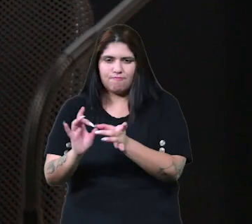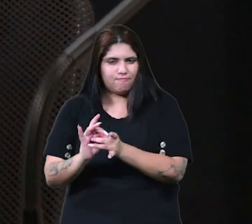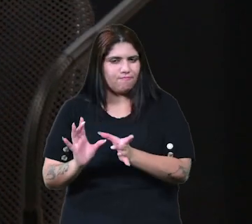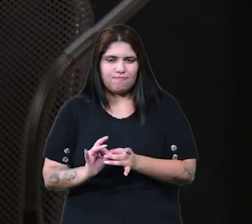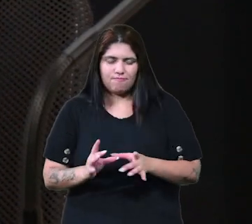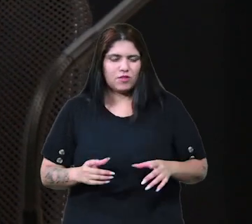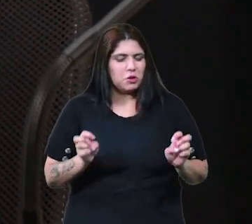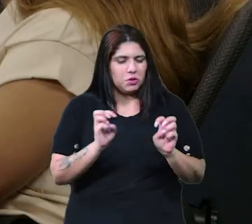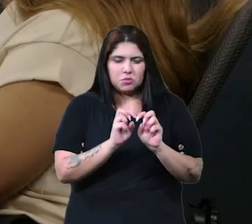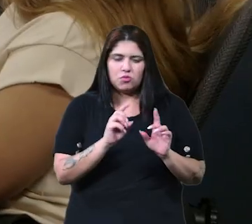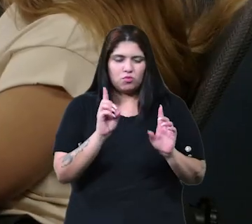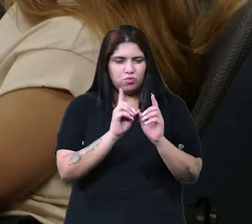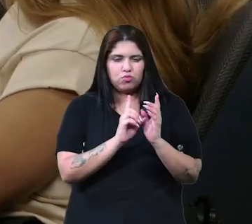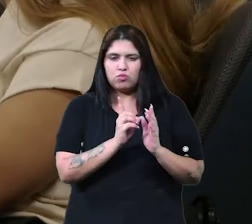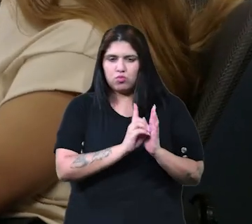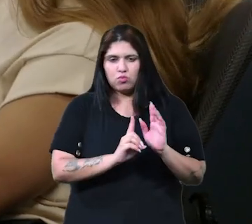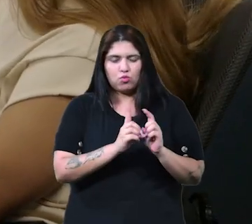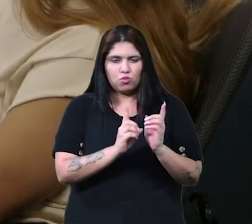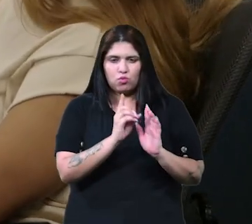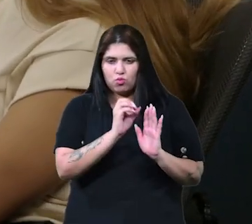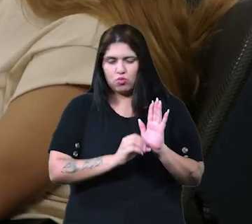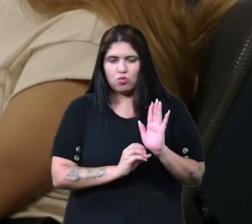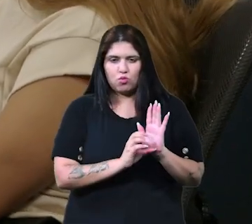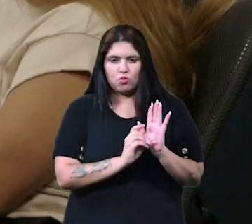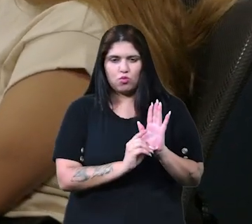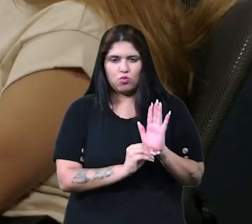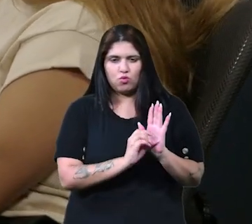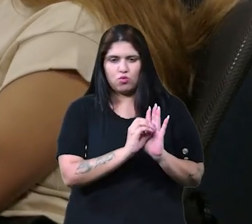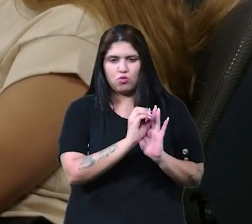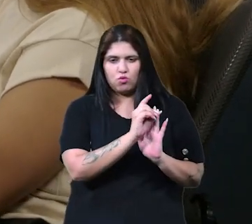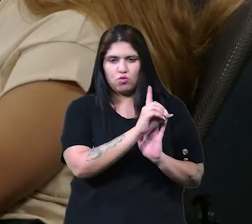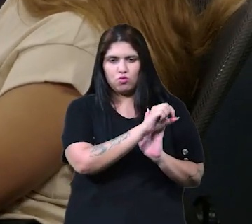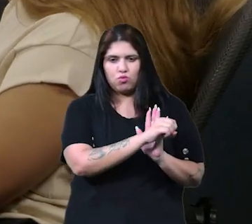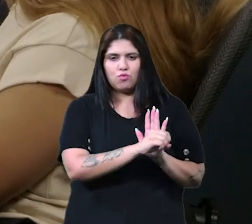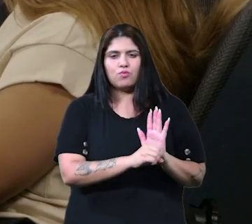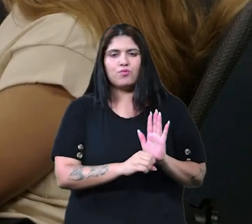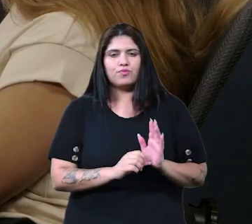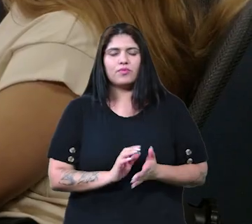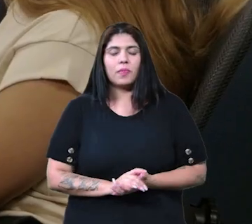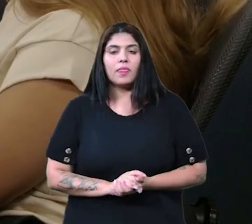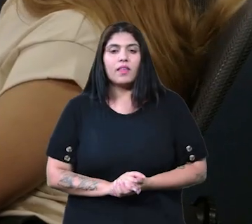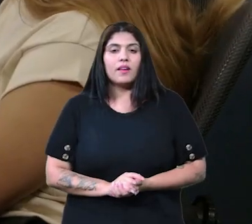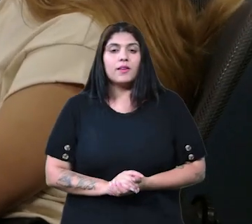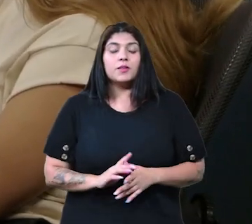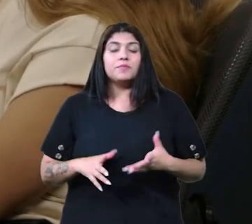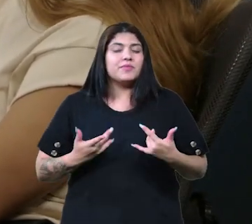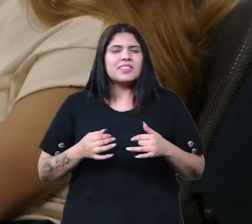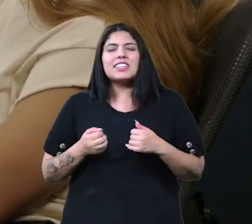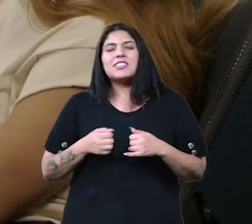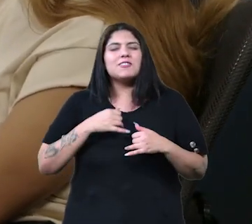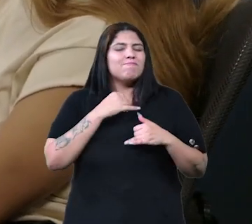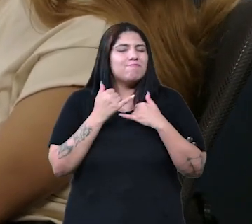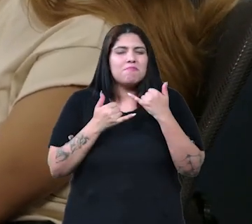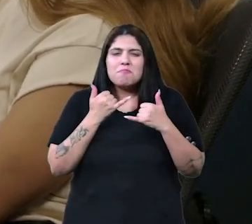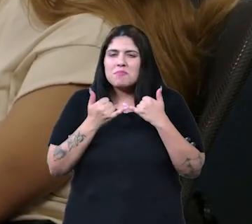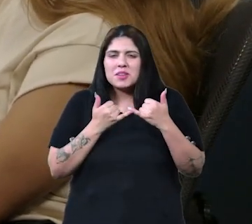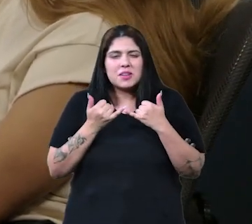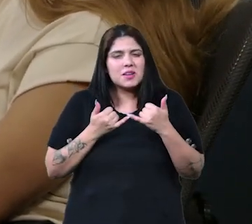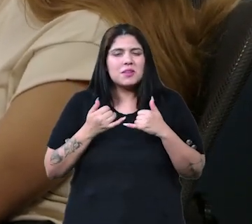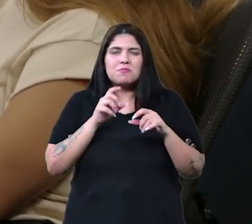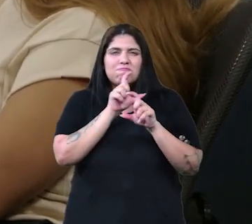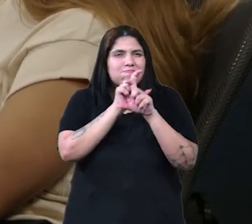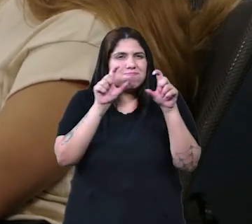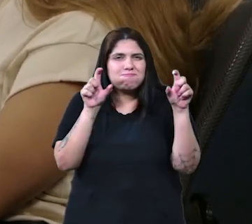sobre o tema. Apenas acrescentando o que você falou, Jamile, é uma coisa que a gente brinca muito desde o início do curso, é que a gente tem que praticar